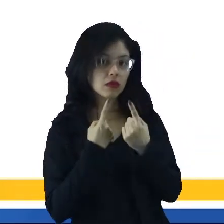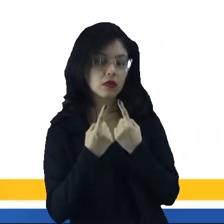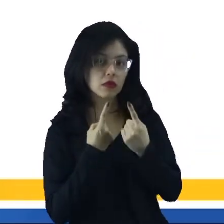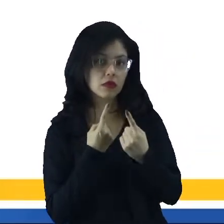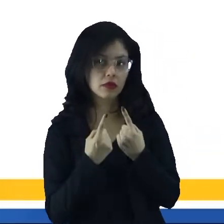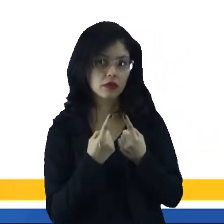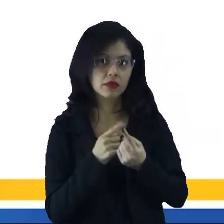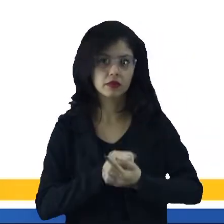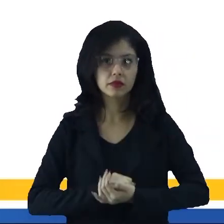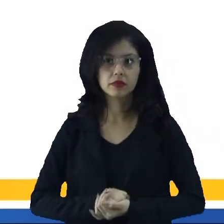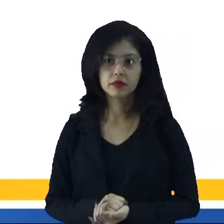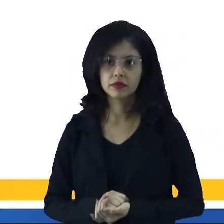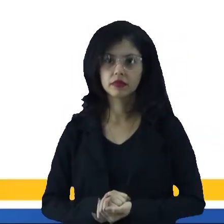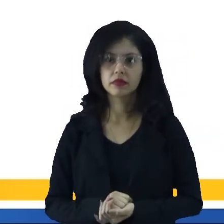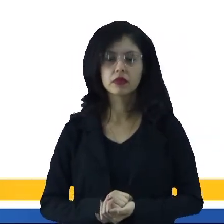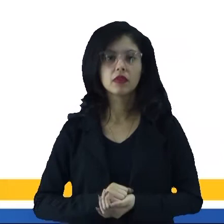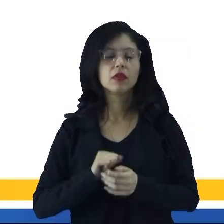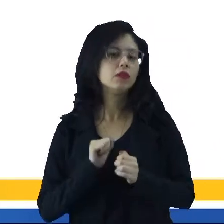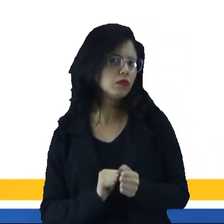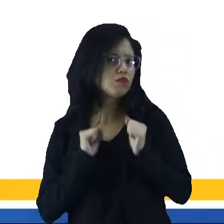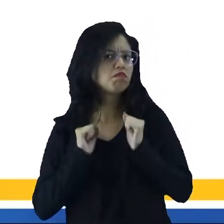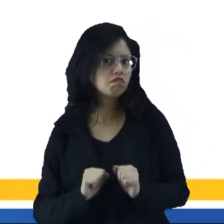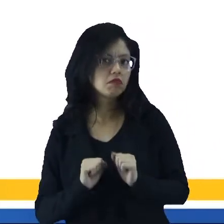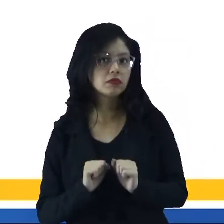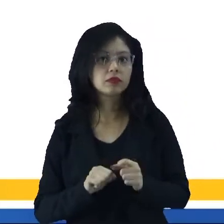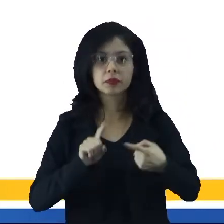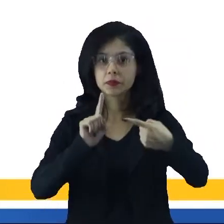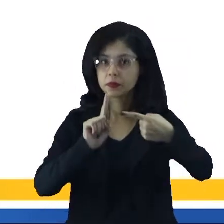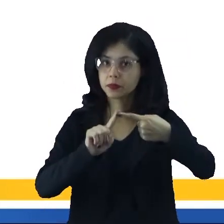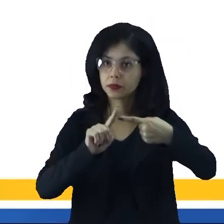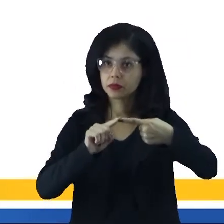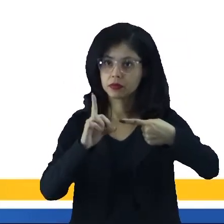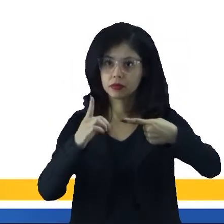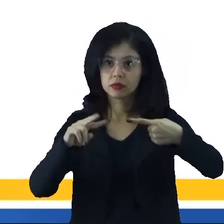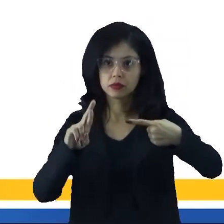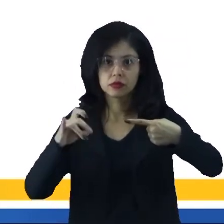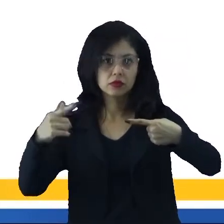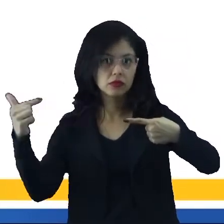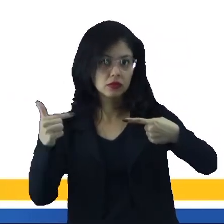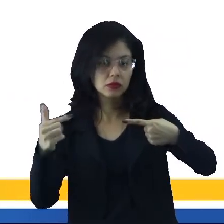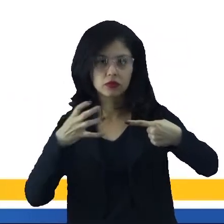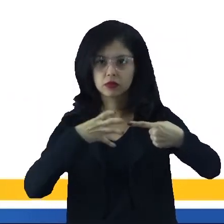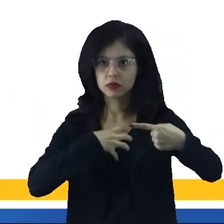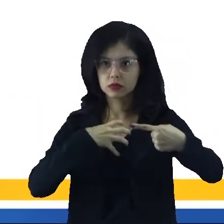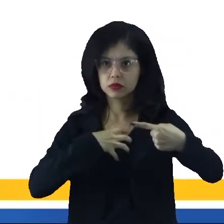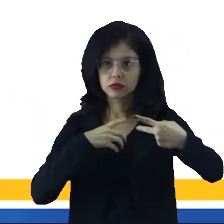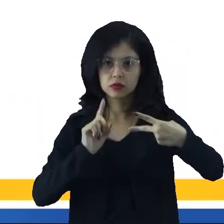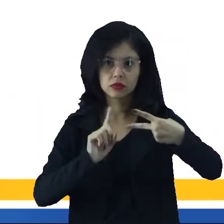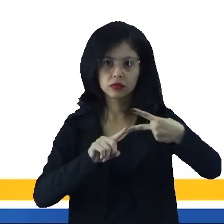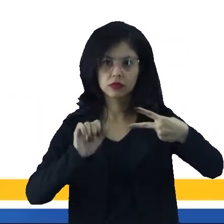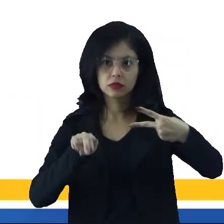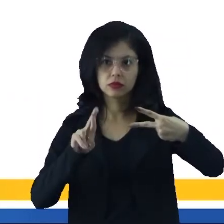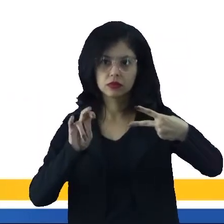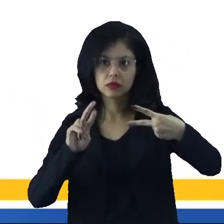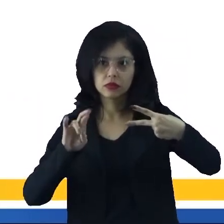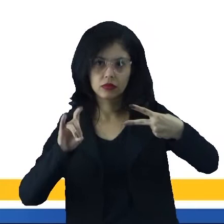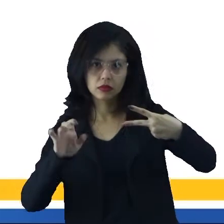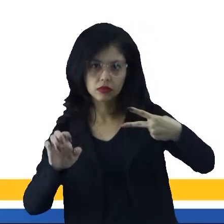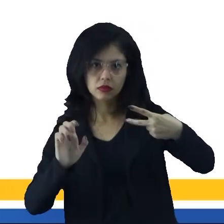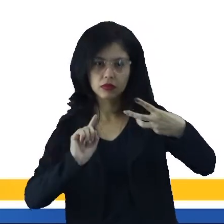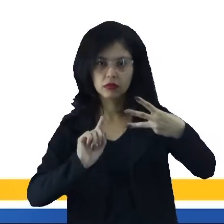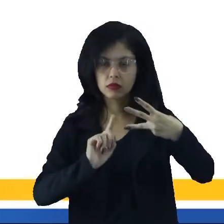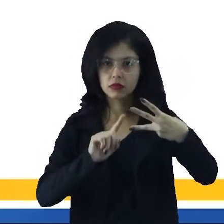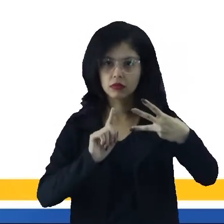intenção comunicativa. Então, eles podem ser, olha só, duplo sentido, pode ter uma